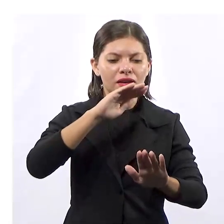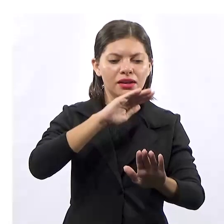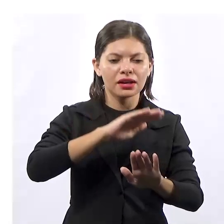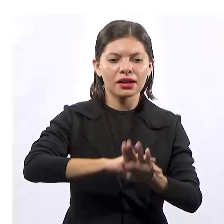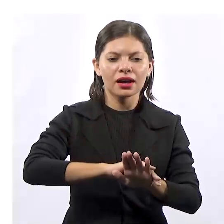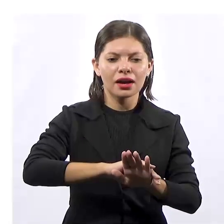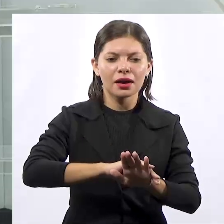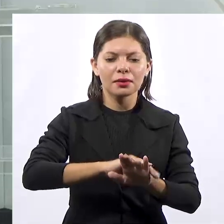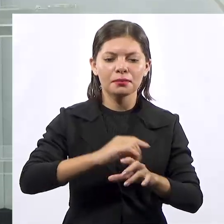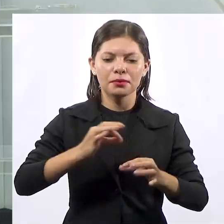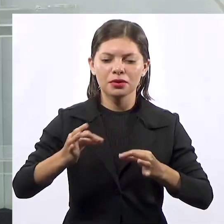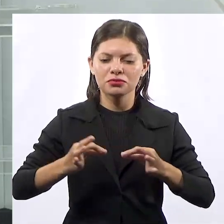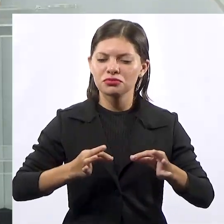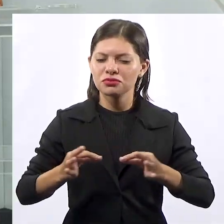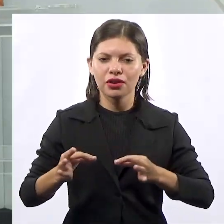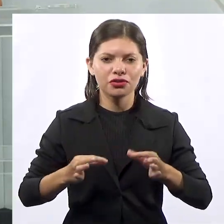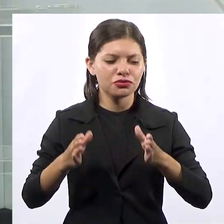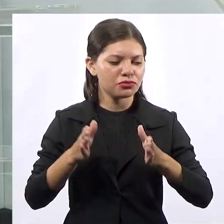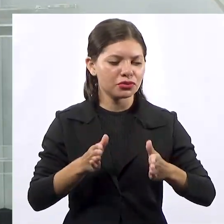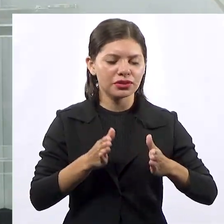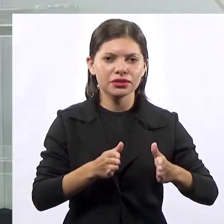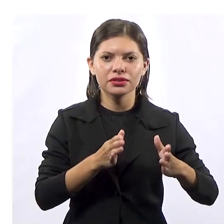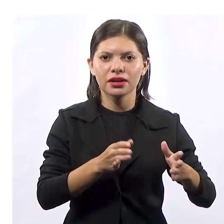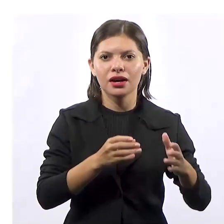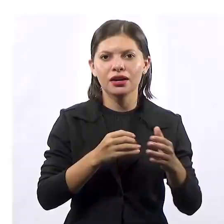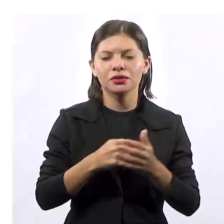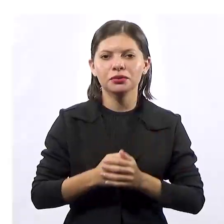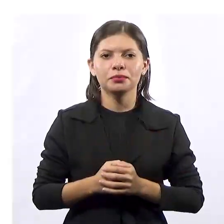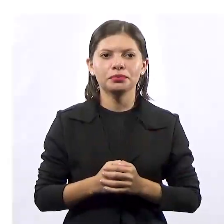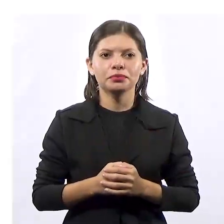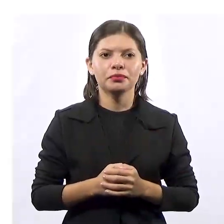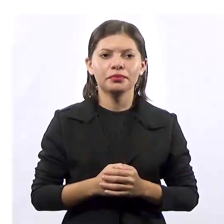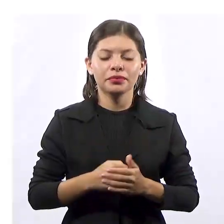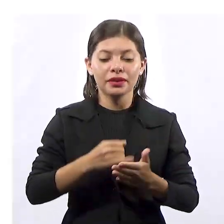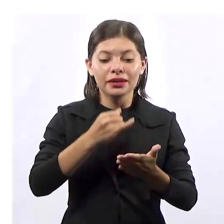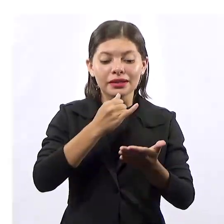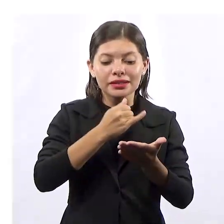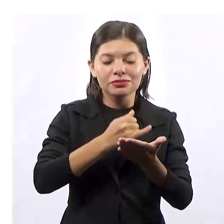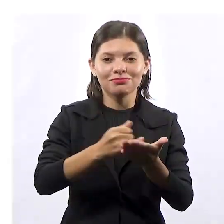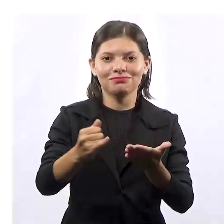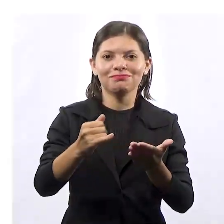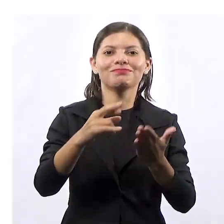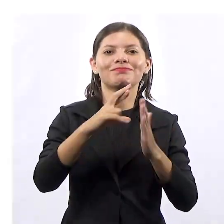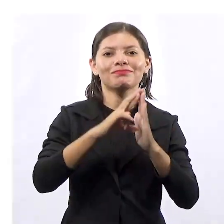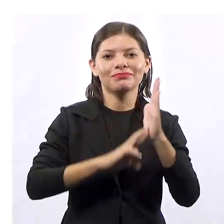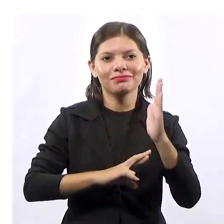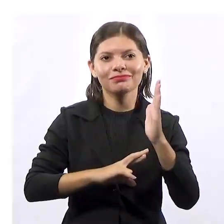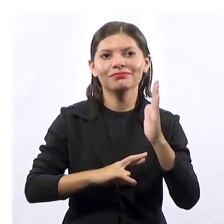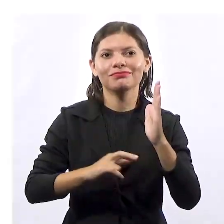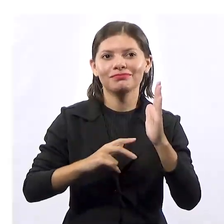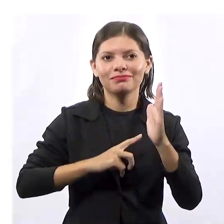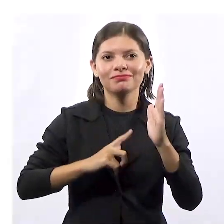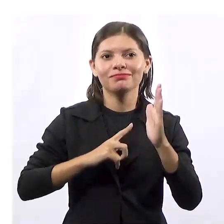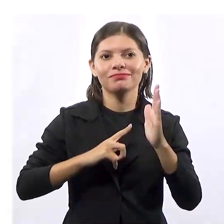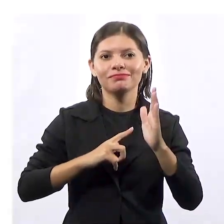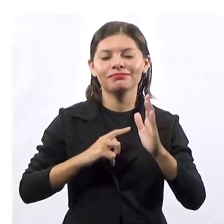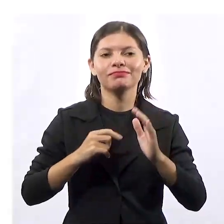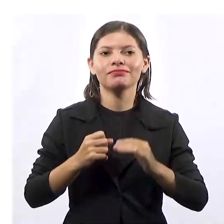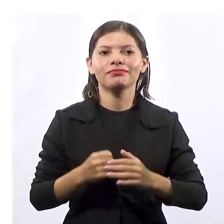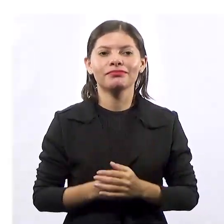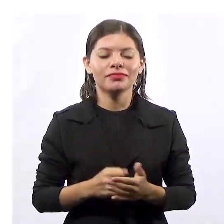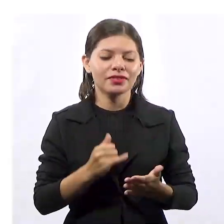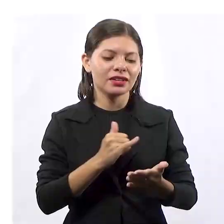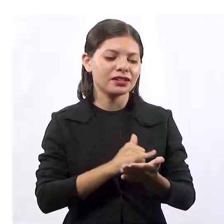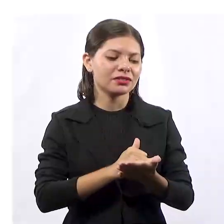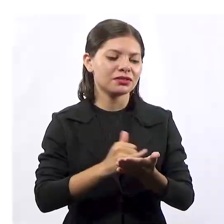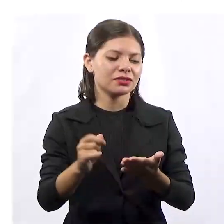capa, né, contracapa, também terá que ter uma introdução. Veja bem, o que vocês vão escrever na